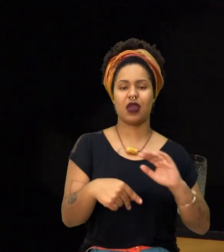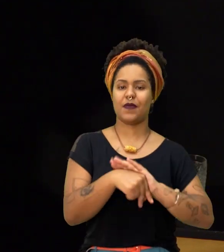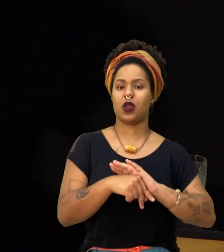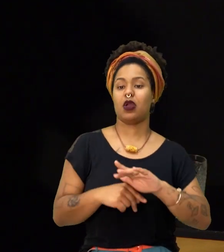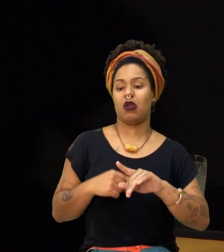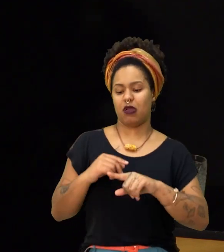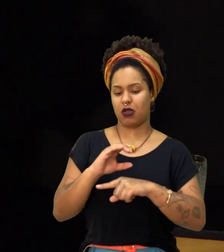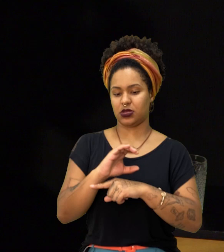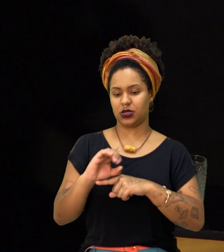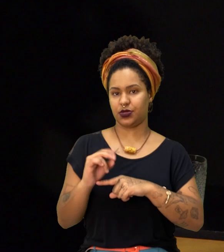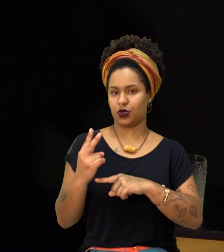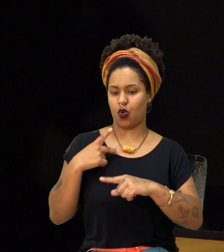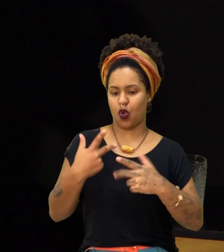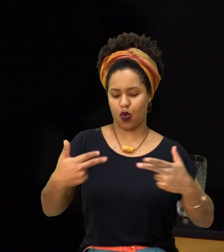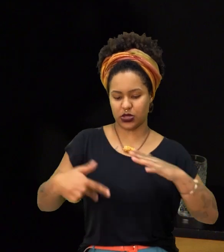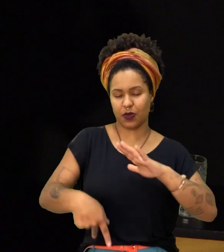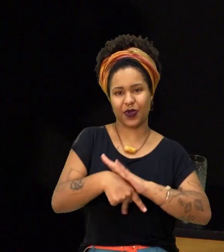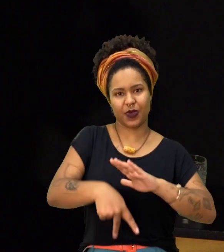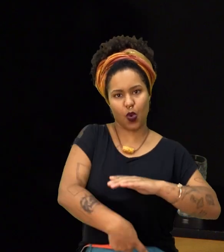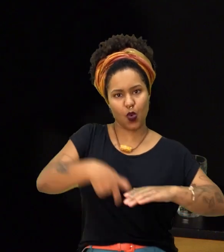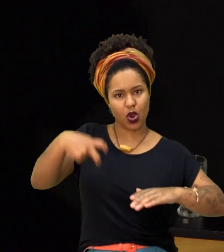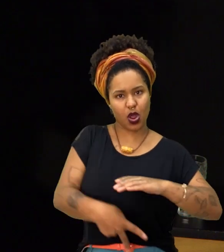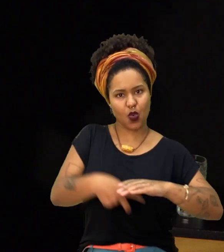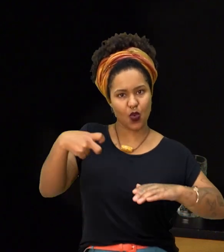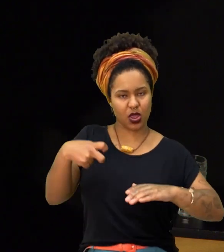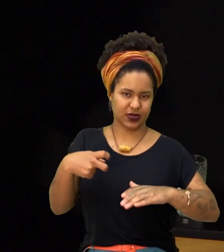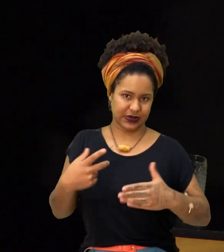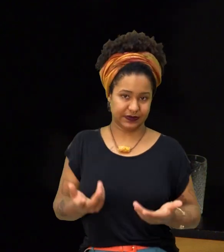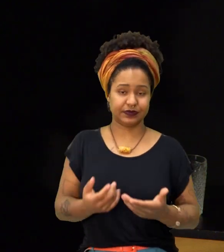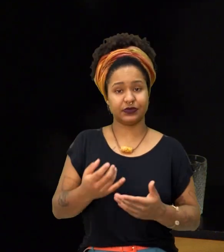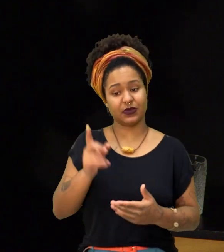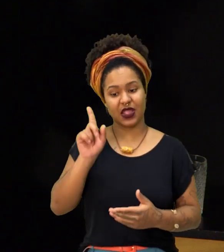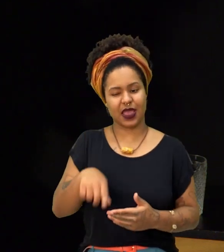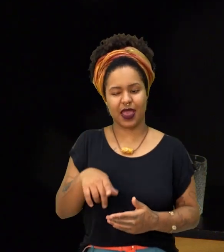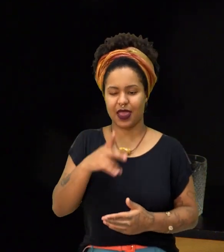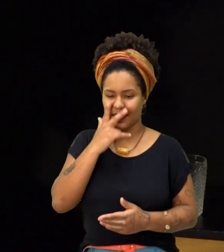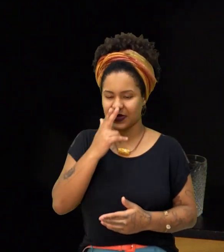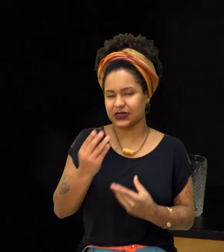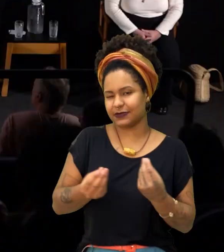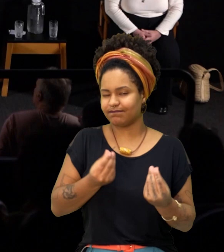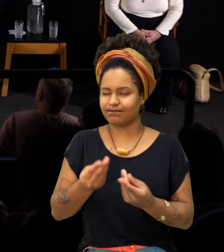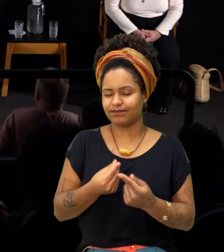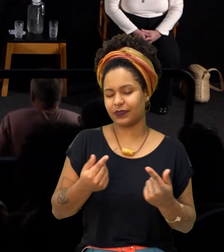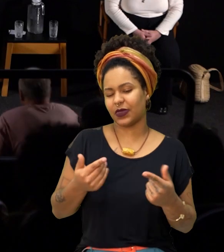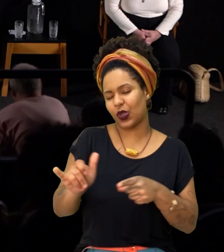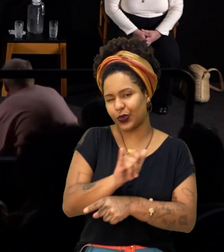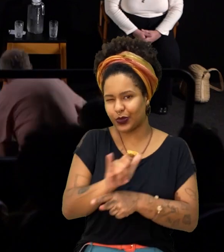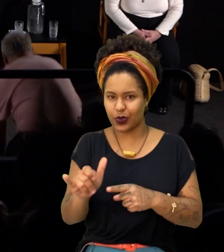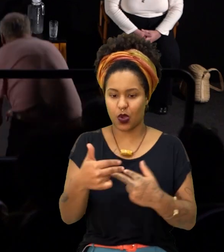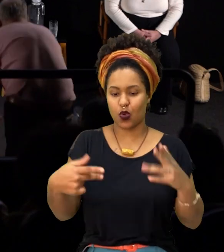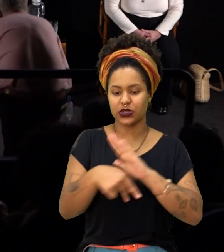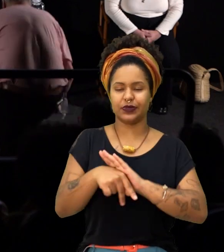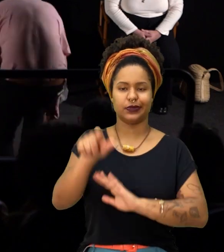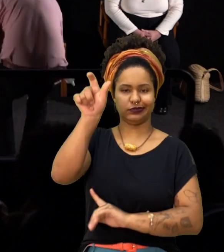de fósseis. Né? É um triquezinho, coisa de diplomata,